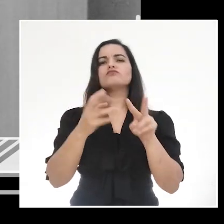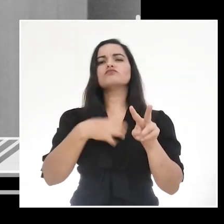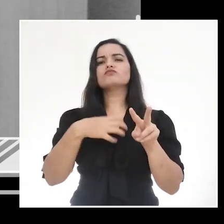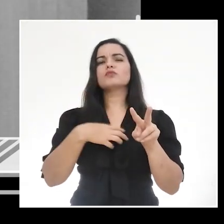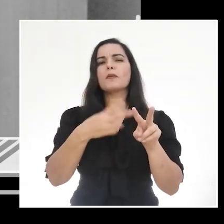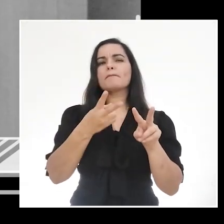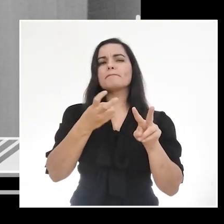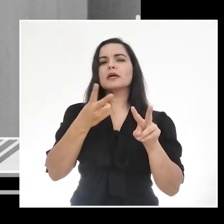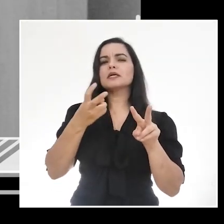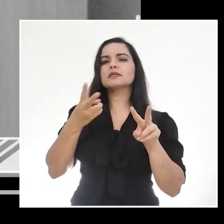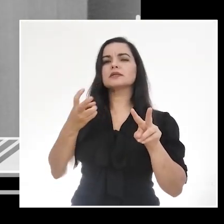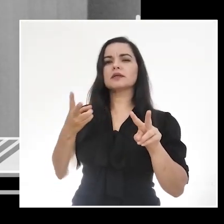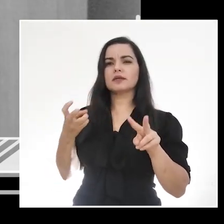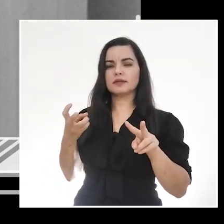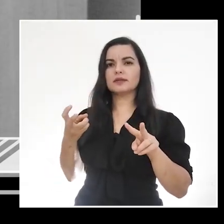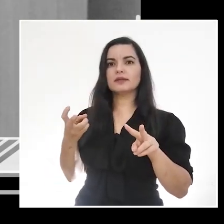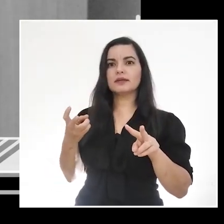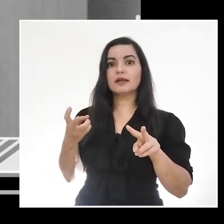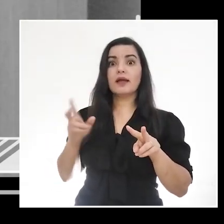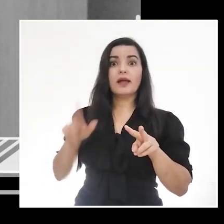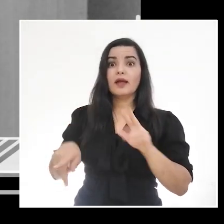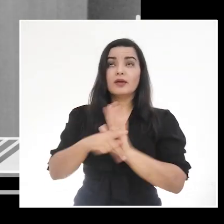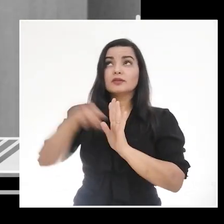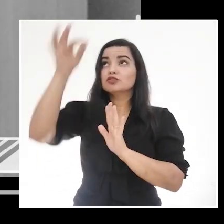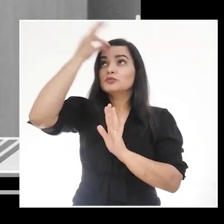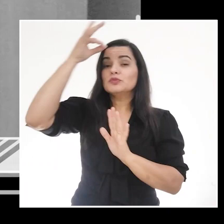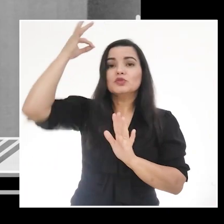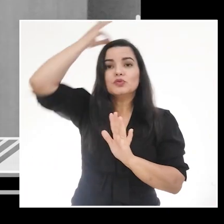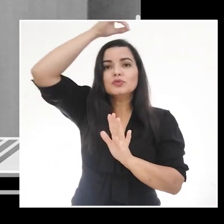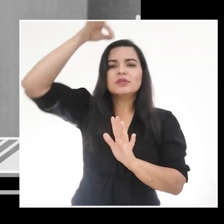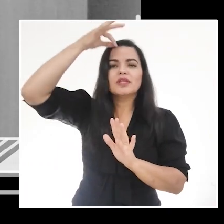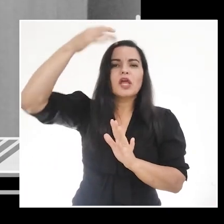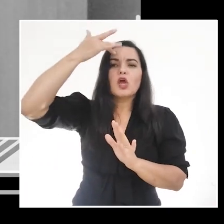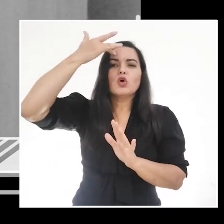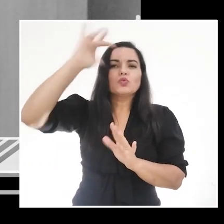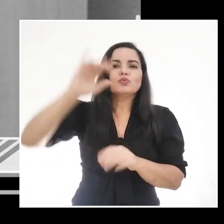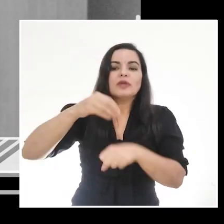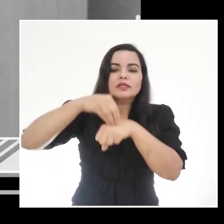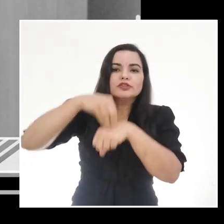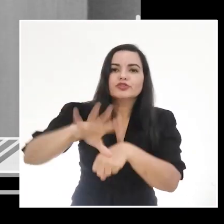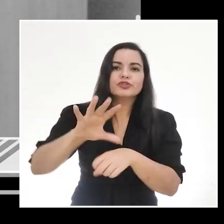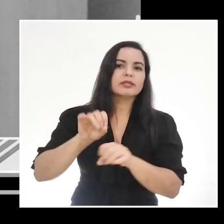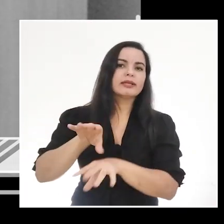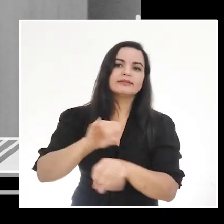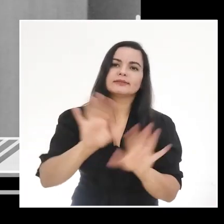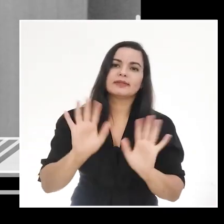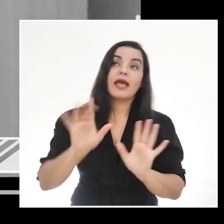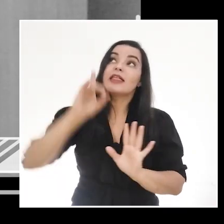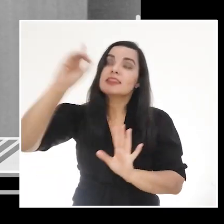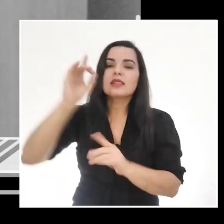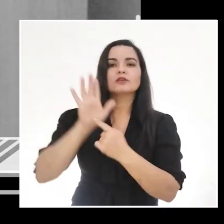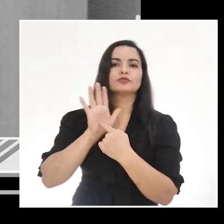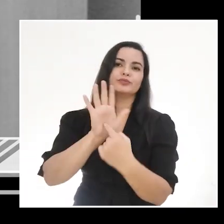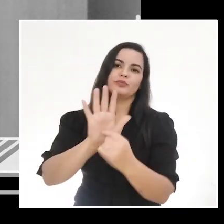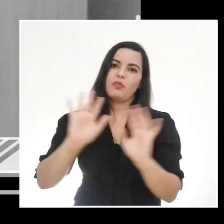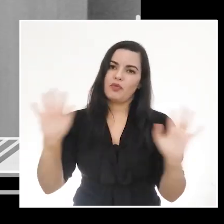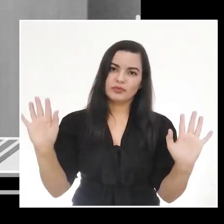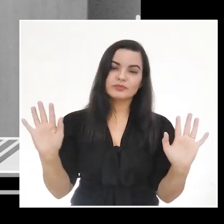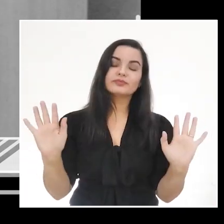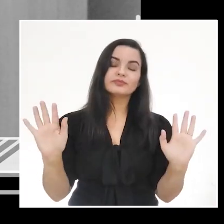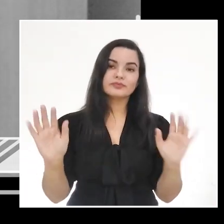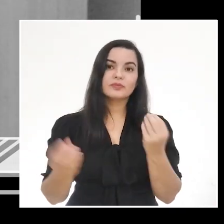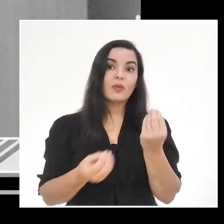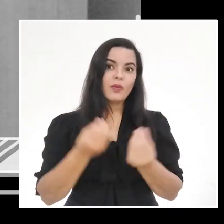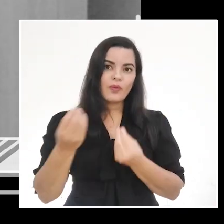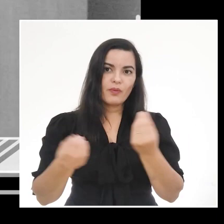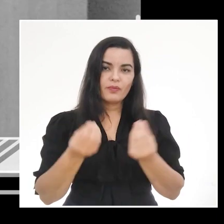olhar meio clínico, entendeu? Assim, você começa, é natural, cara, é obra do Espírito Santo, eu não saberia dar